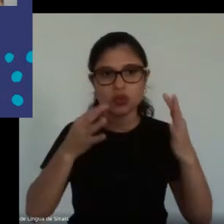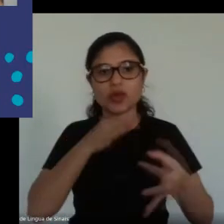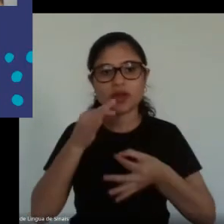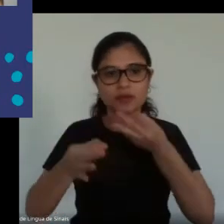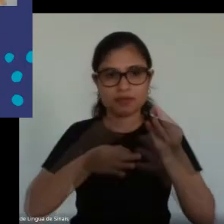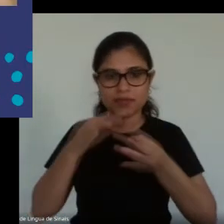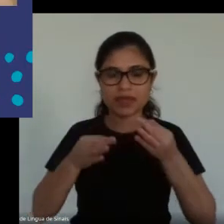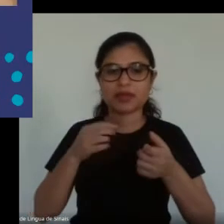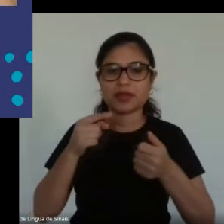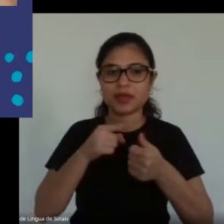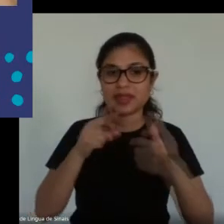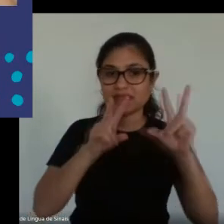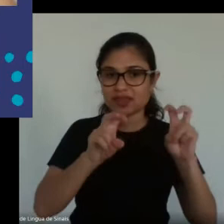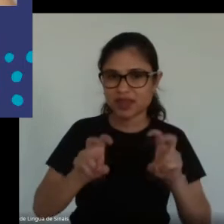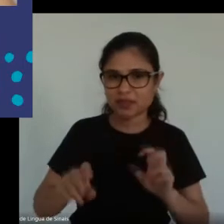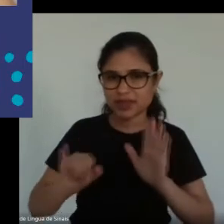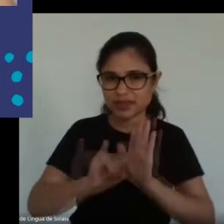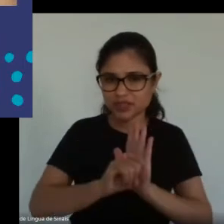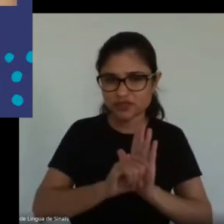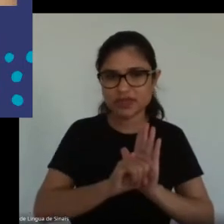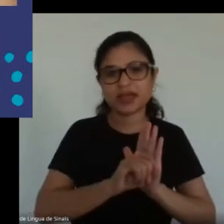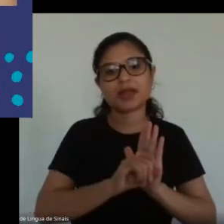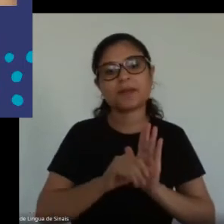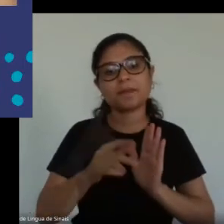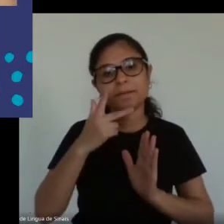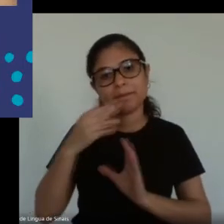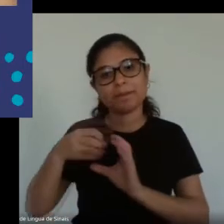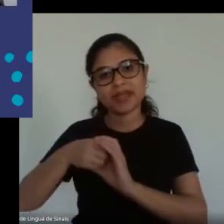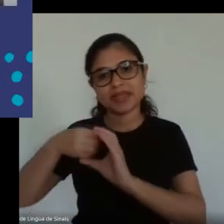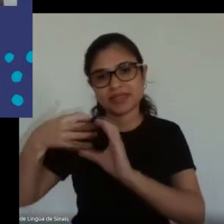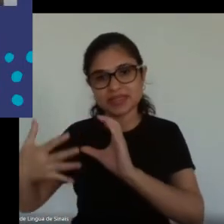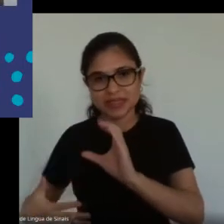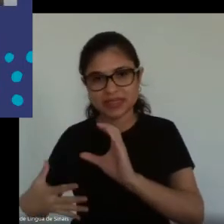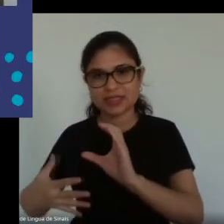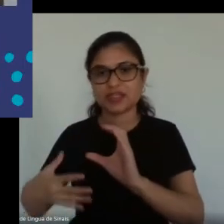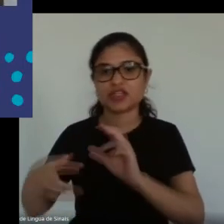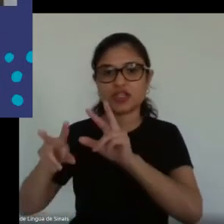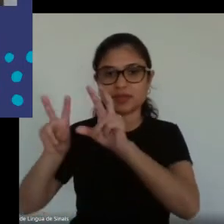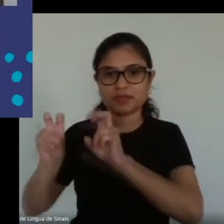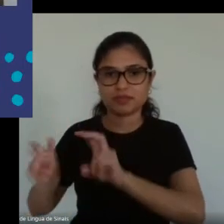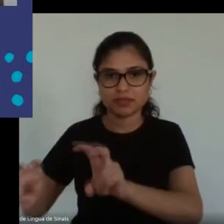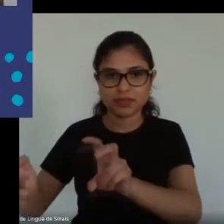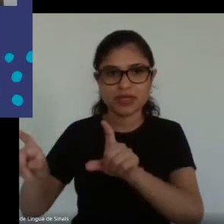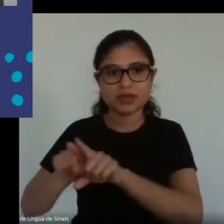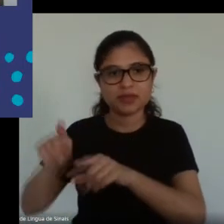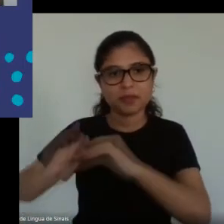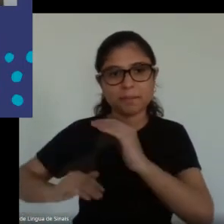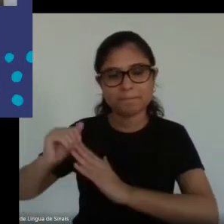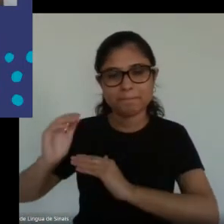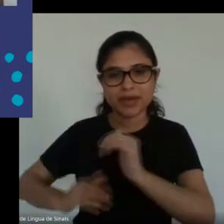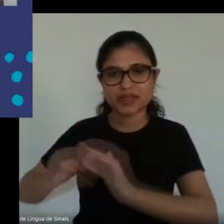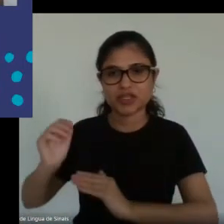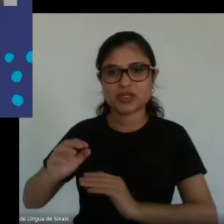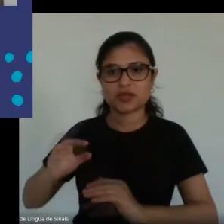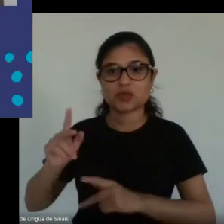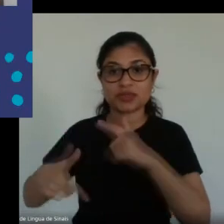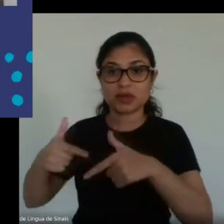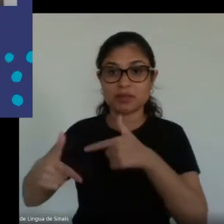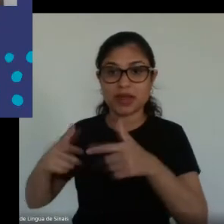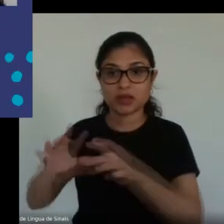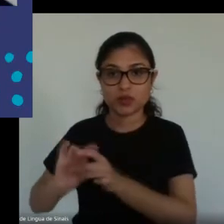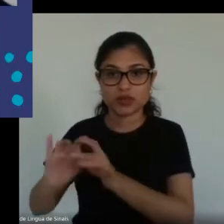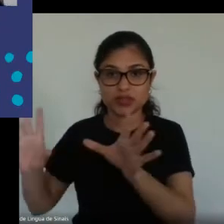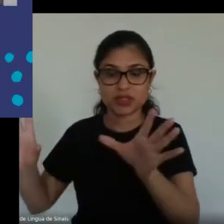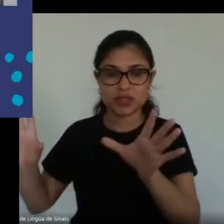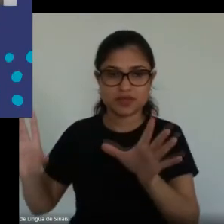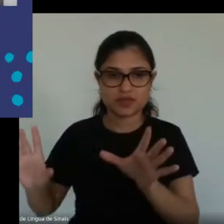as pautas identitárias descaracterizam a pauta e praxis de emancipação do proletariado. Qual análise ou resposta